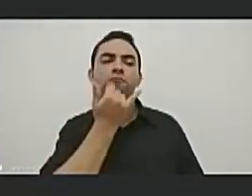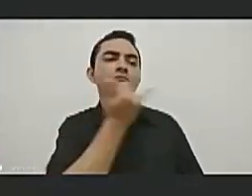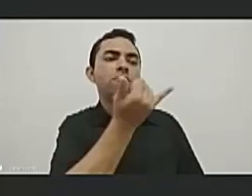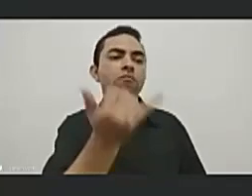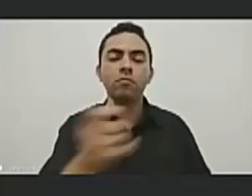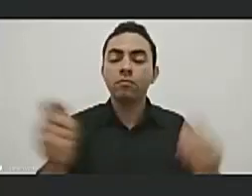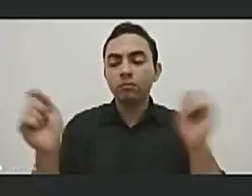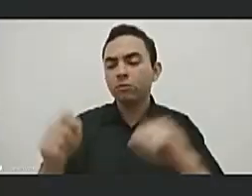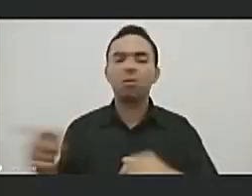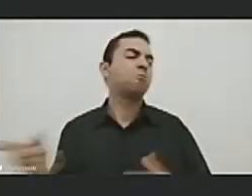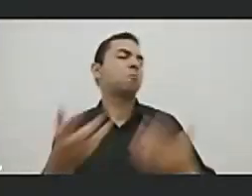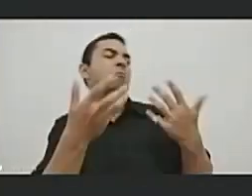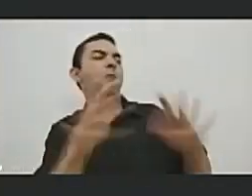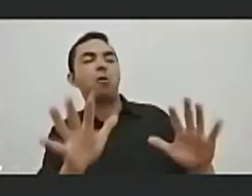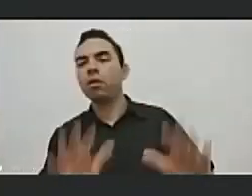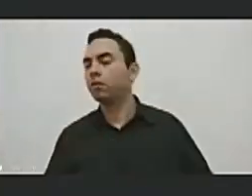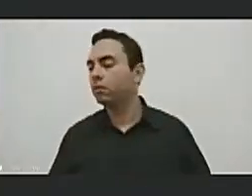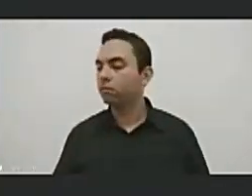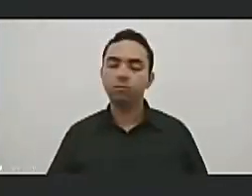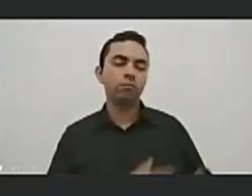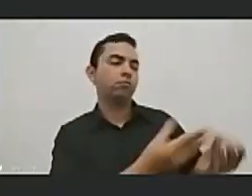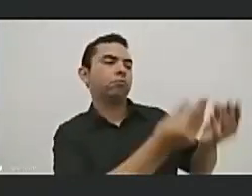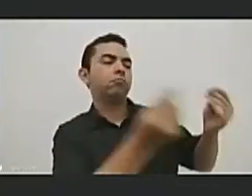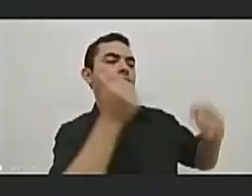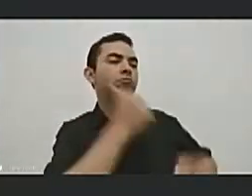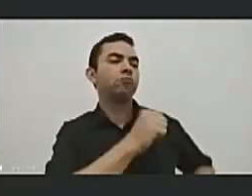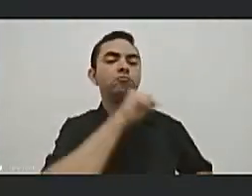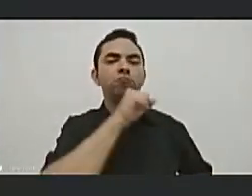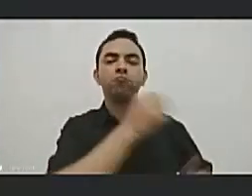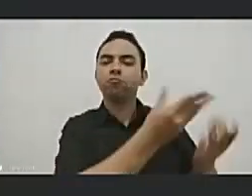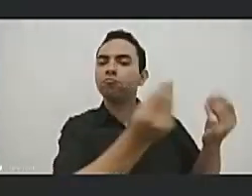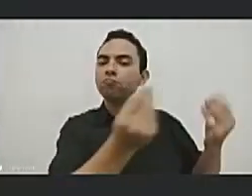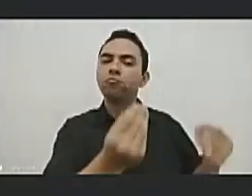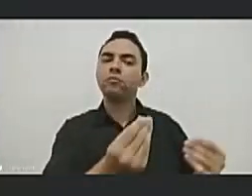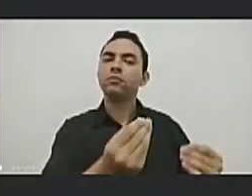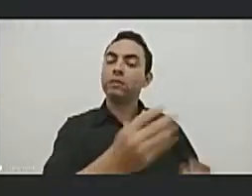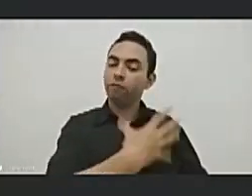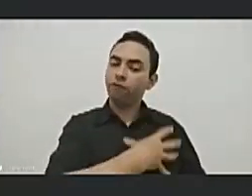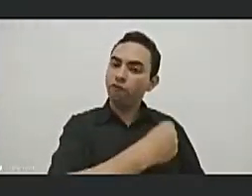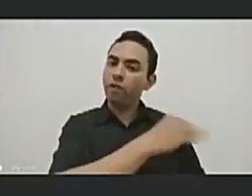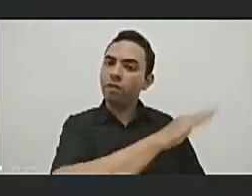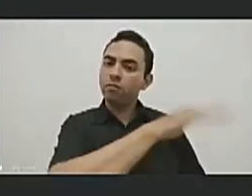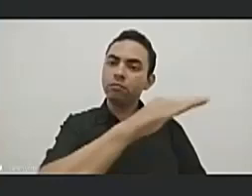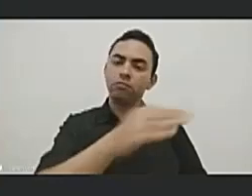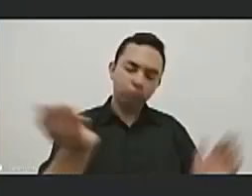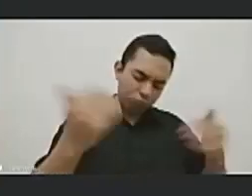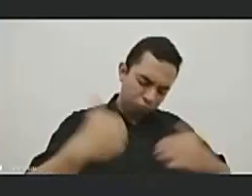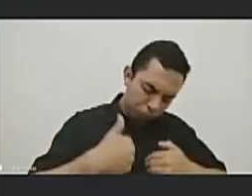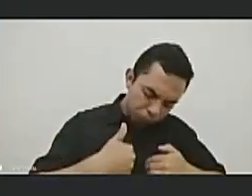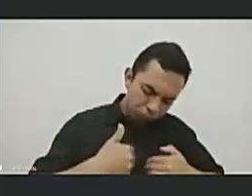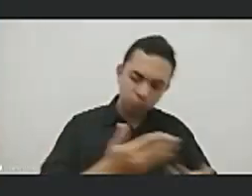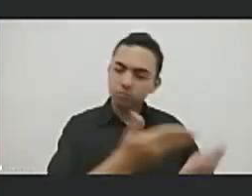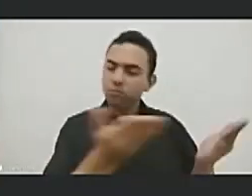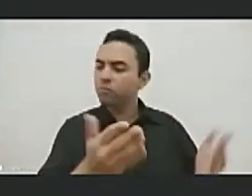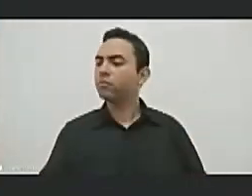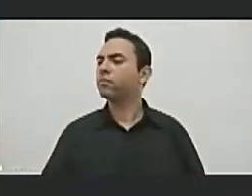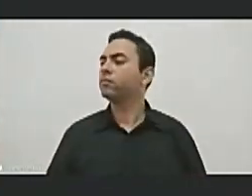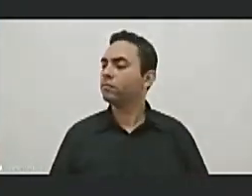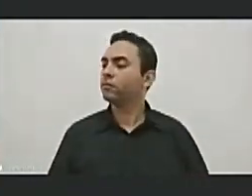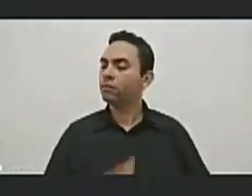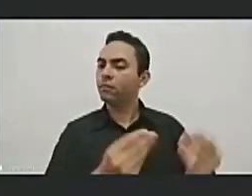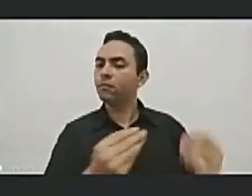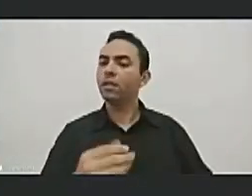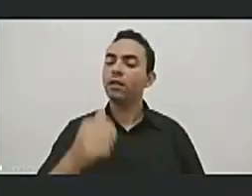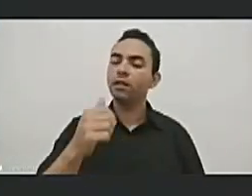as nossas mães estão aí tem crianças autistas estão lá o Maria está lá o Mateus